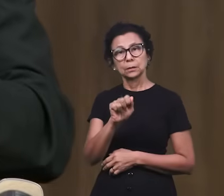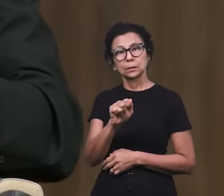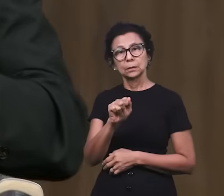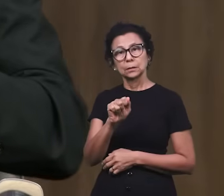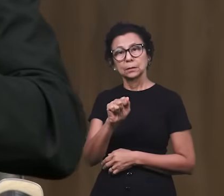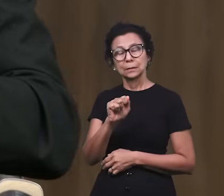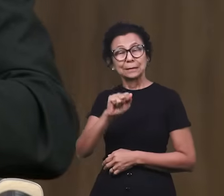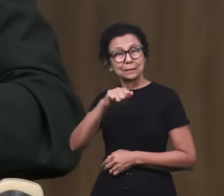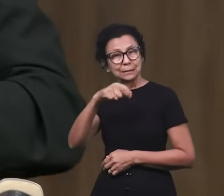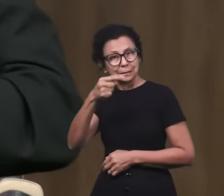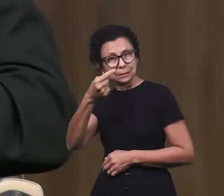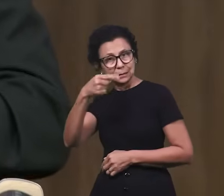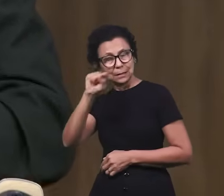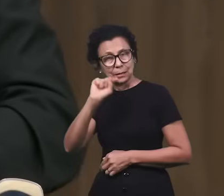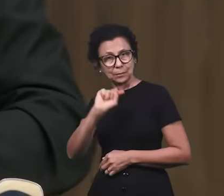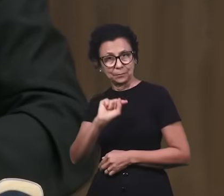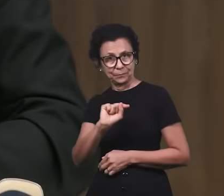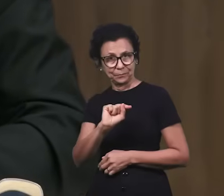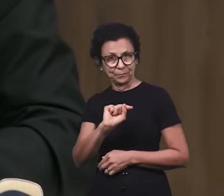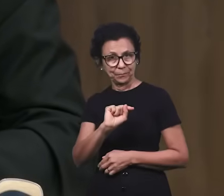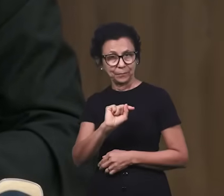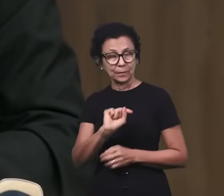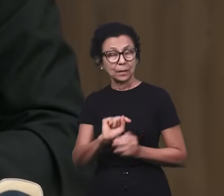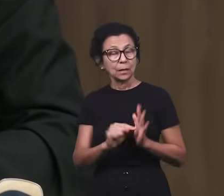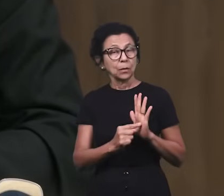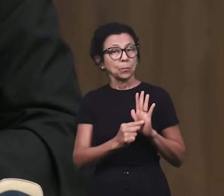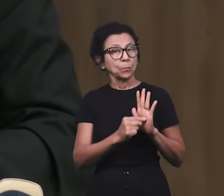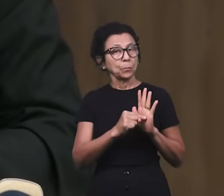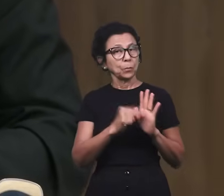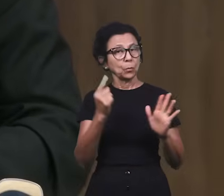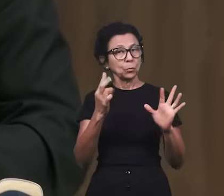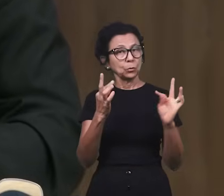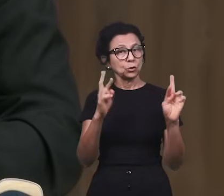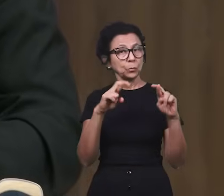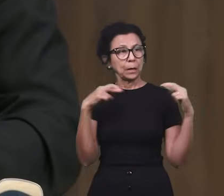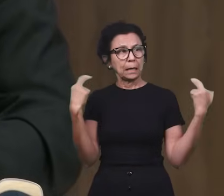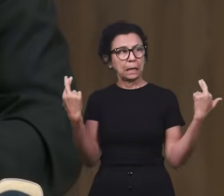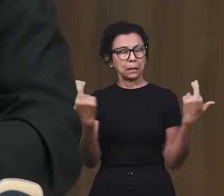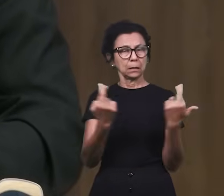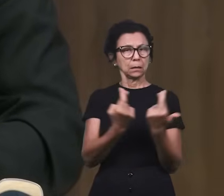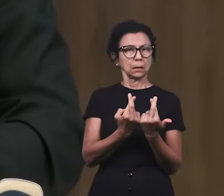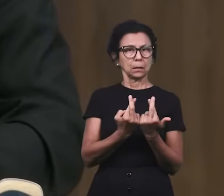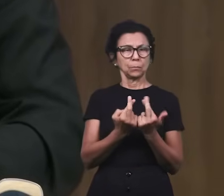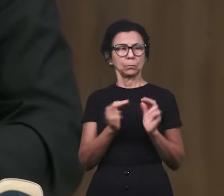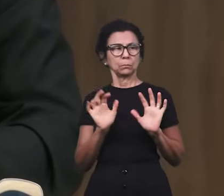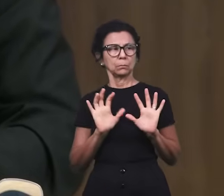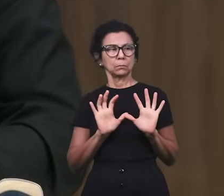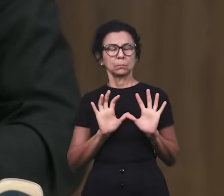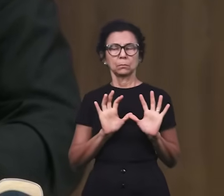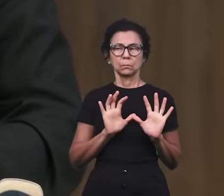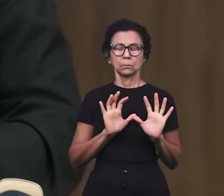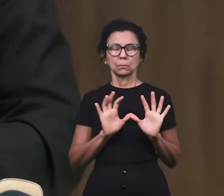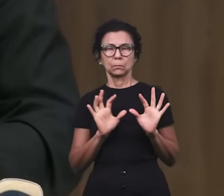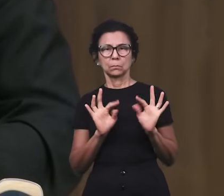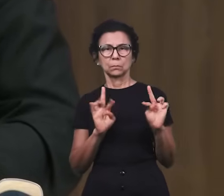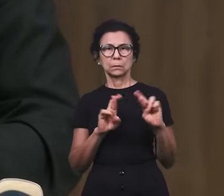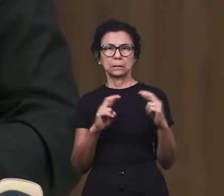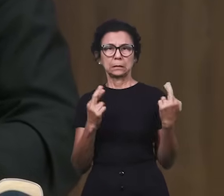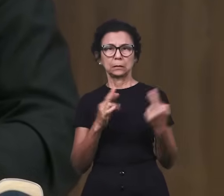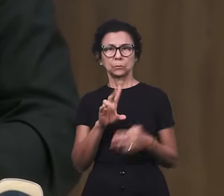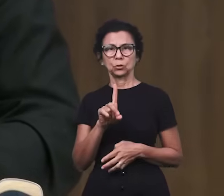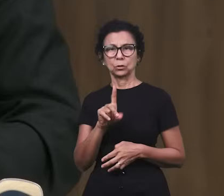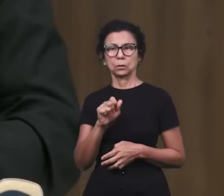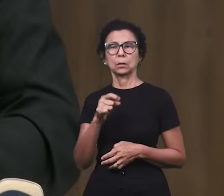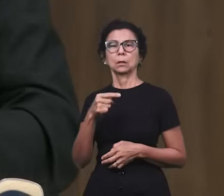Dan saía por último. Depois que todo mundo saía, quem ia ficar na retaguarda era a tribo de